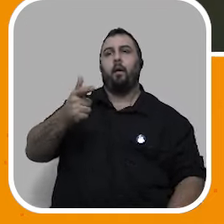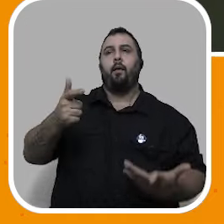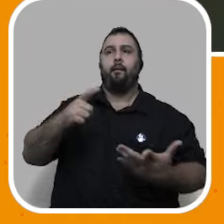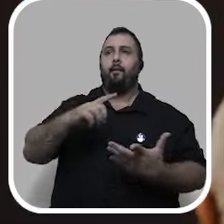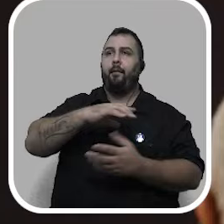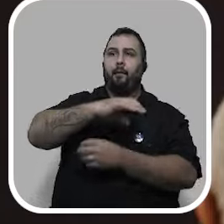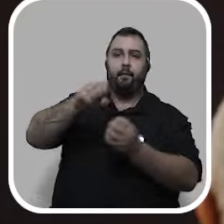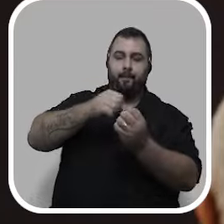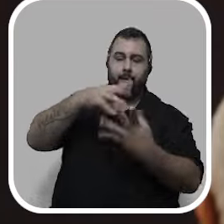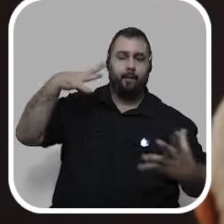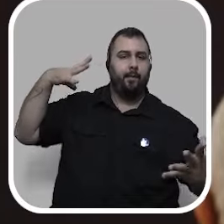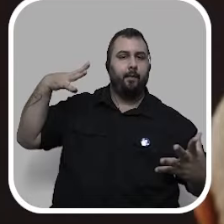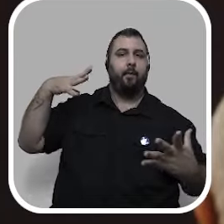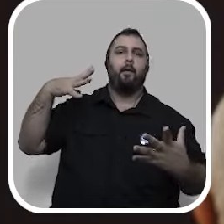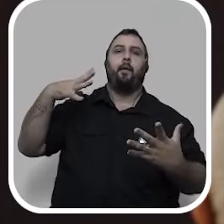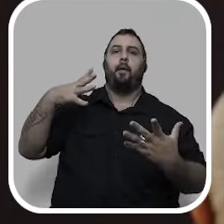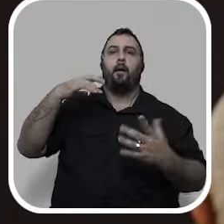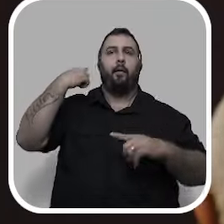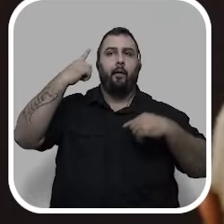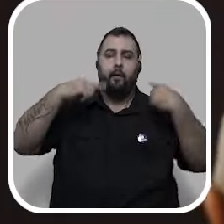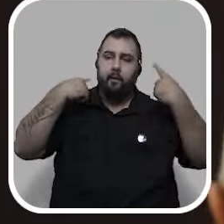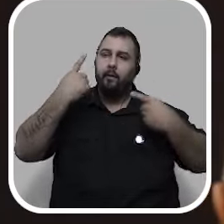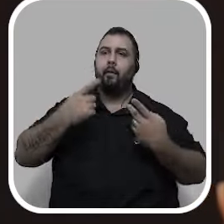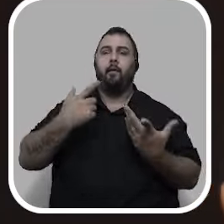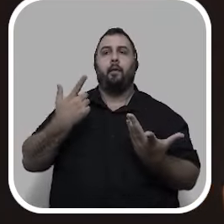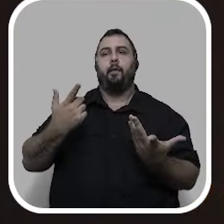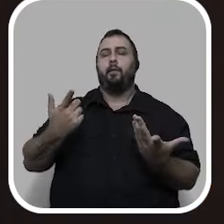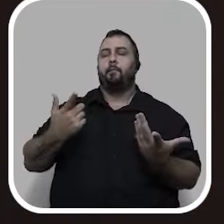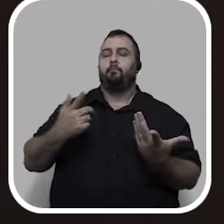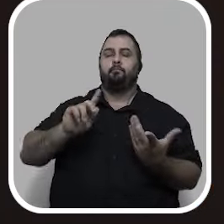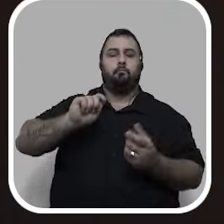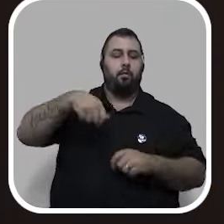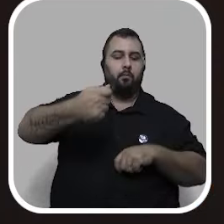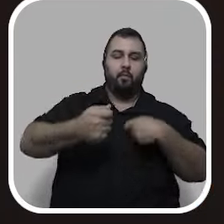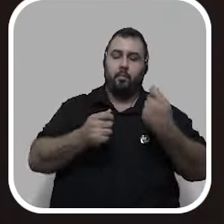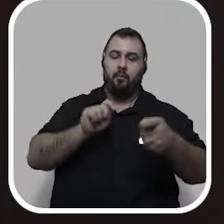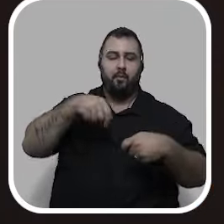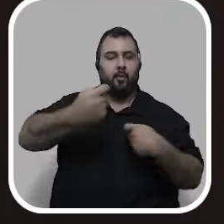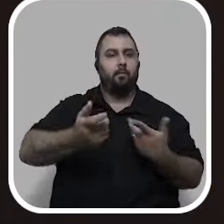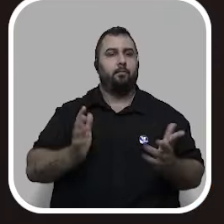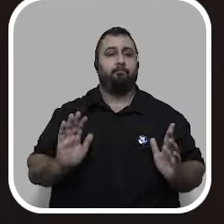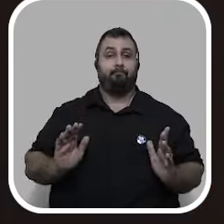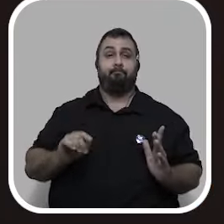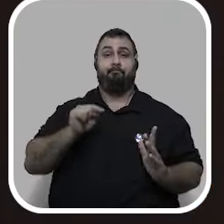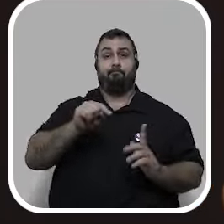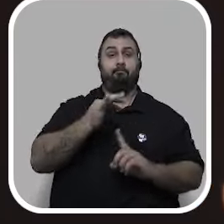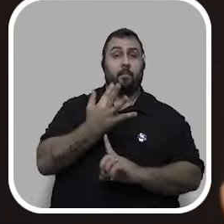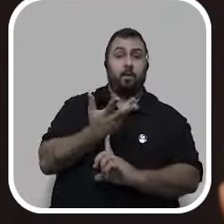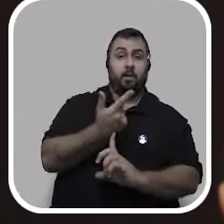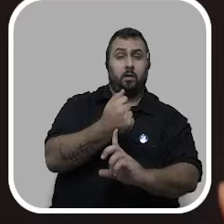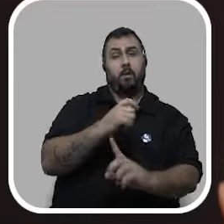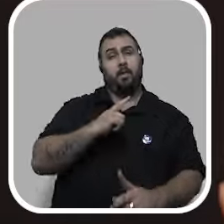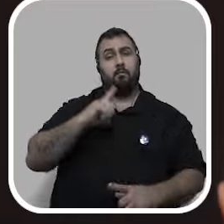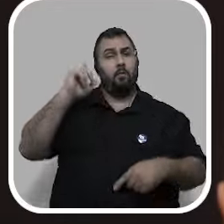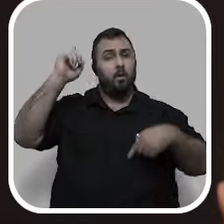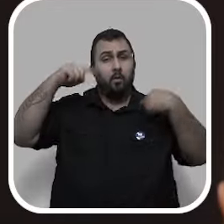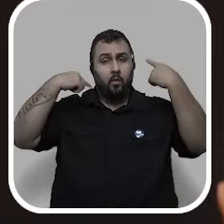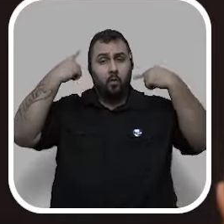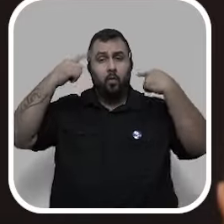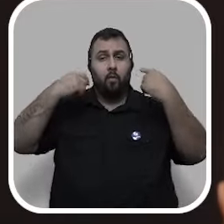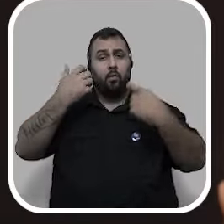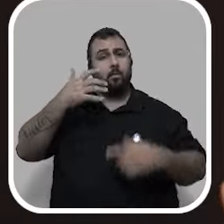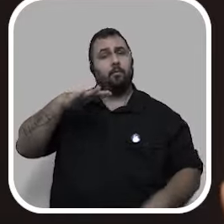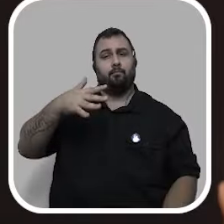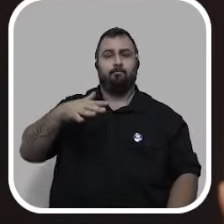louca Então a gente tinha uma liberdade poética ali para utilizar essa arte que traz um certo Delírio né